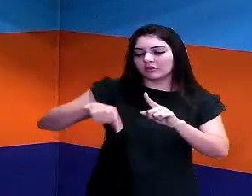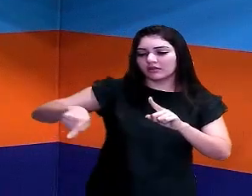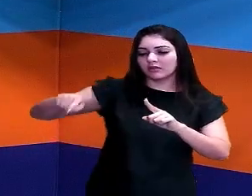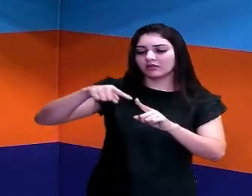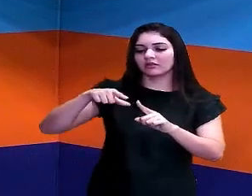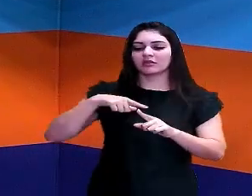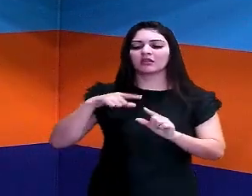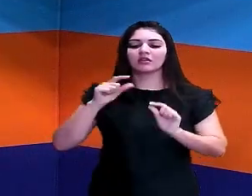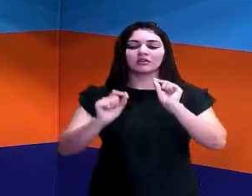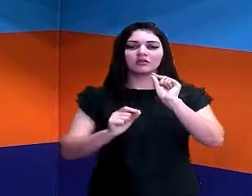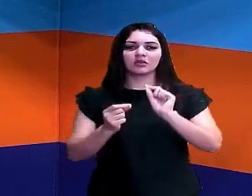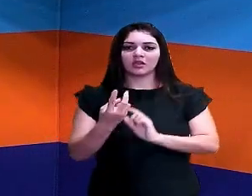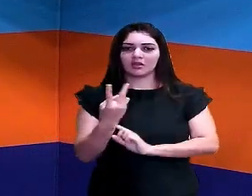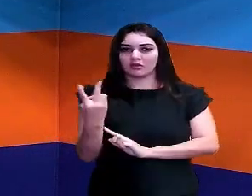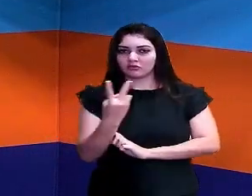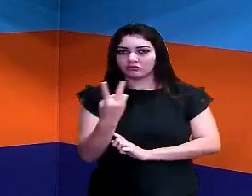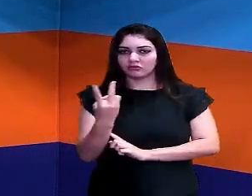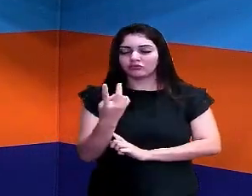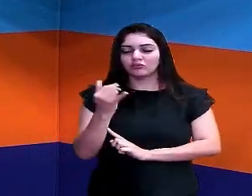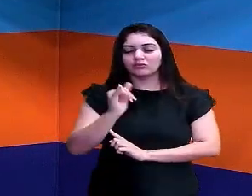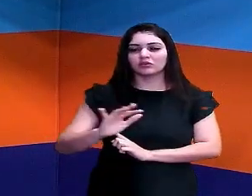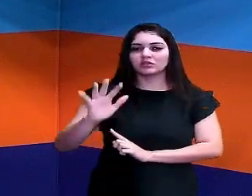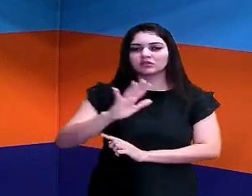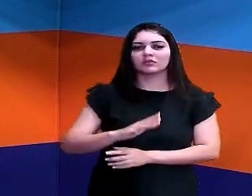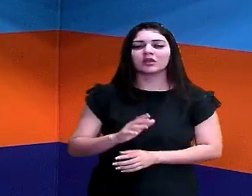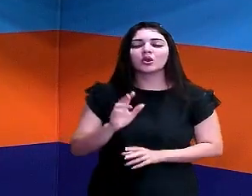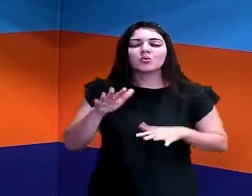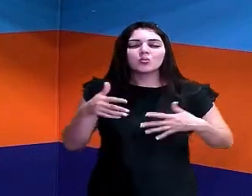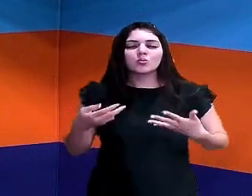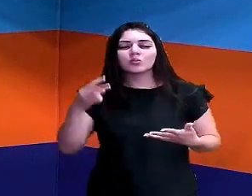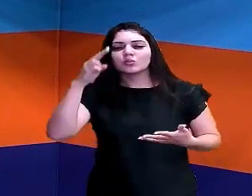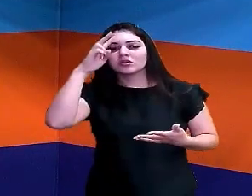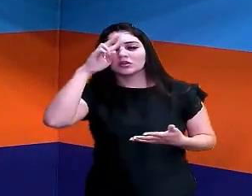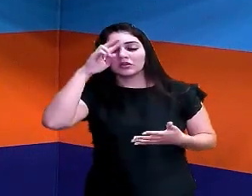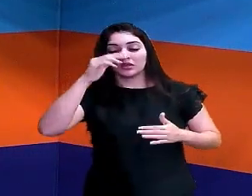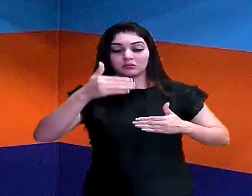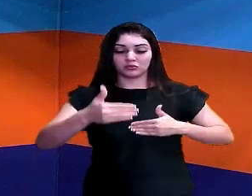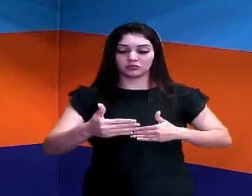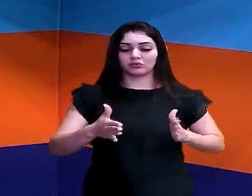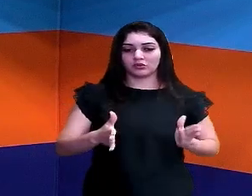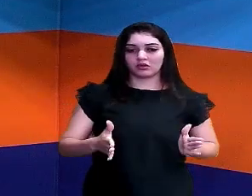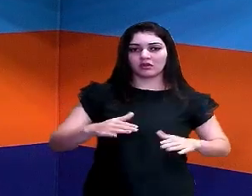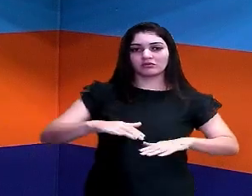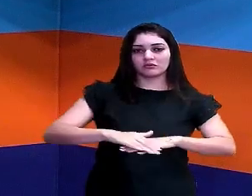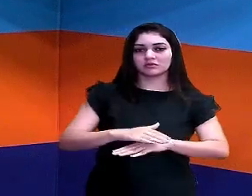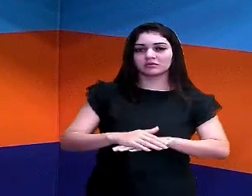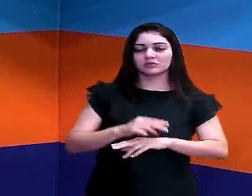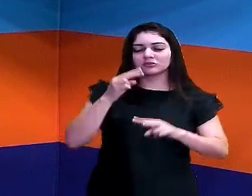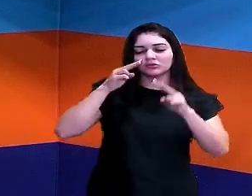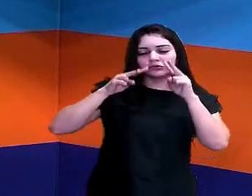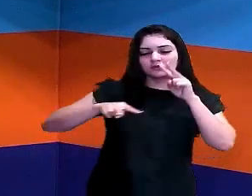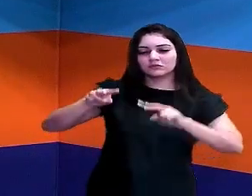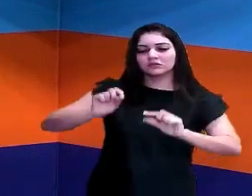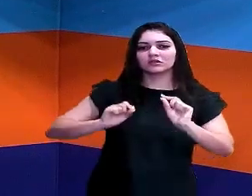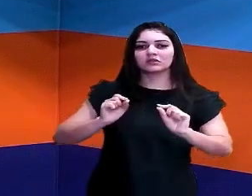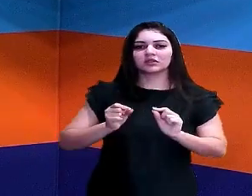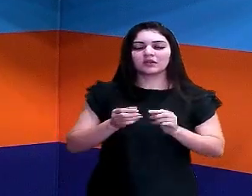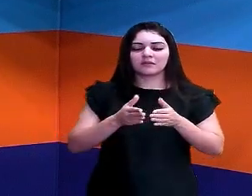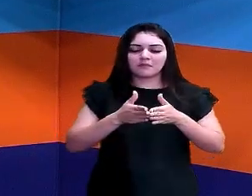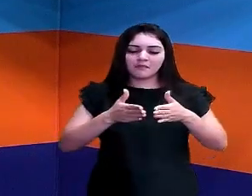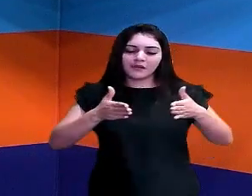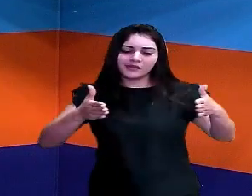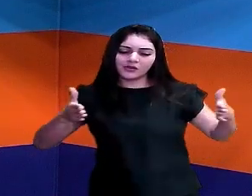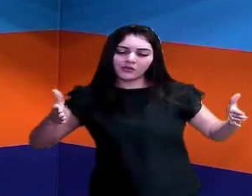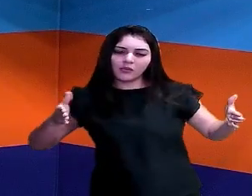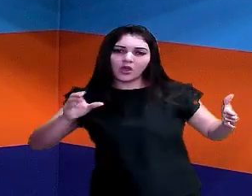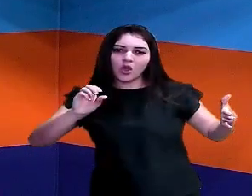sobra essas duas aqui. Quando eu lembro de uma caixa de sapato, eu vou ver ela mais compridinha assim ou ela